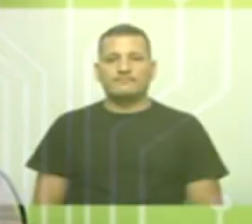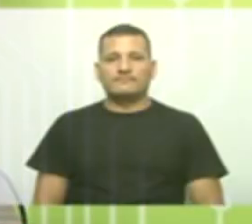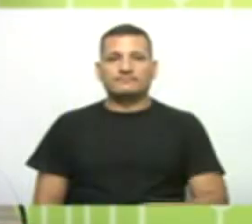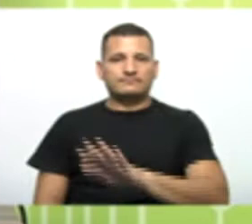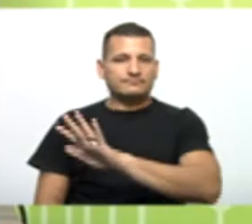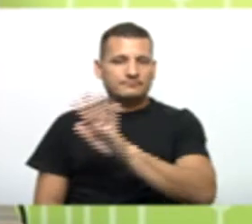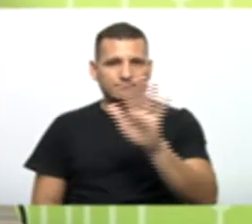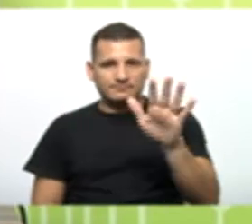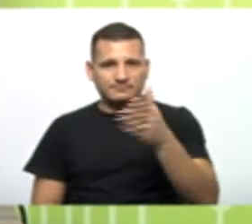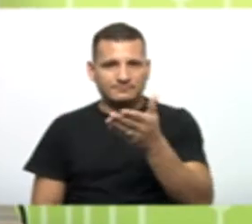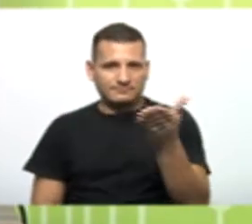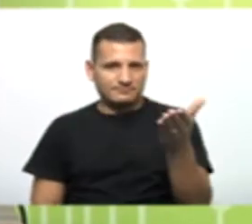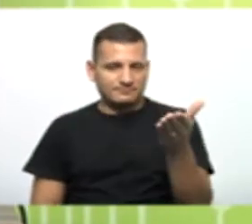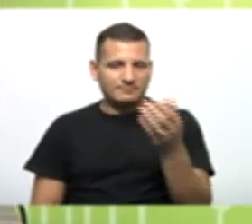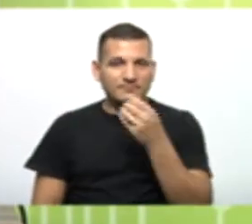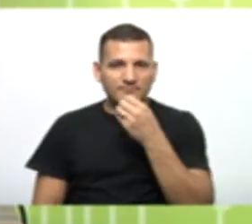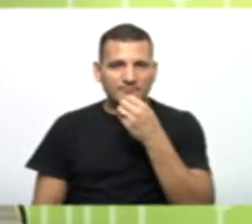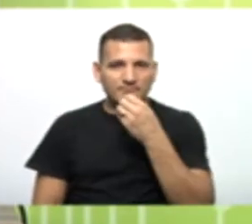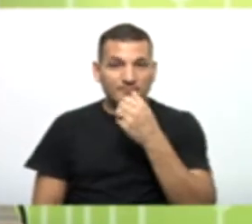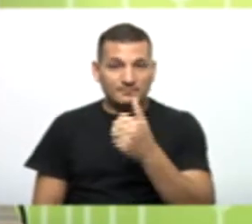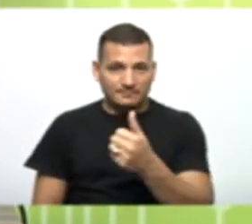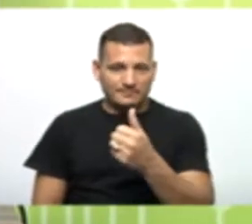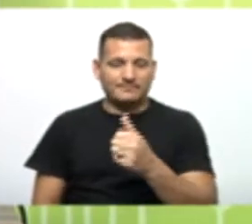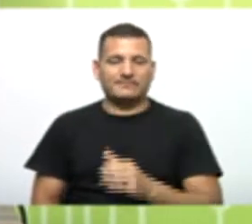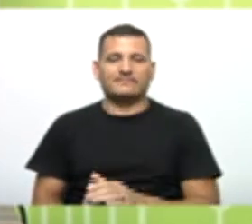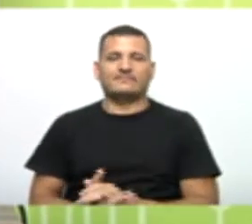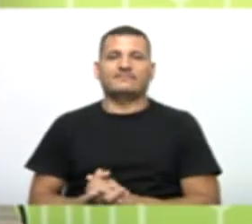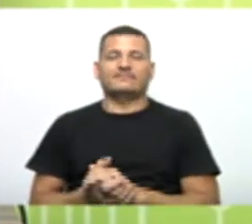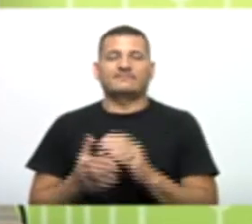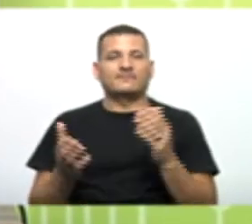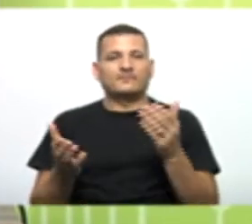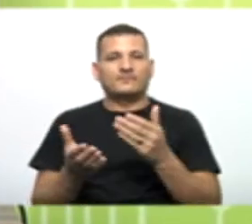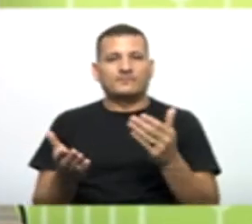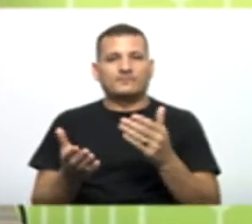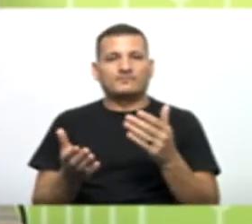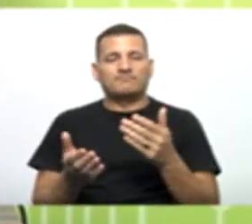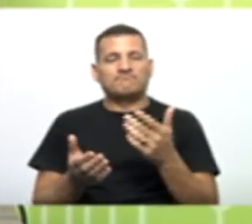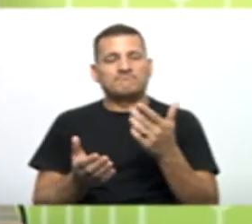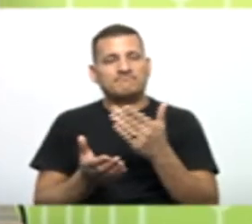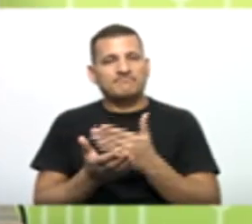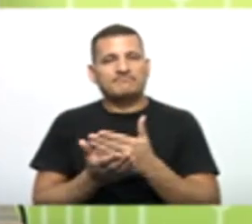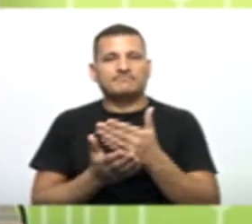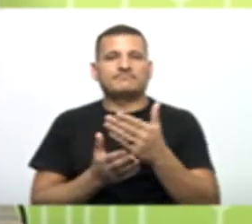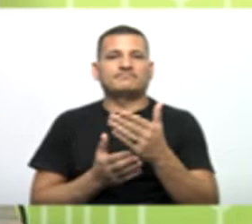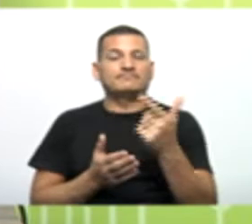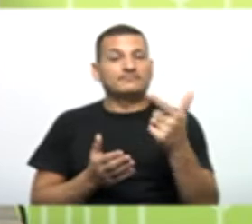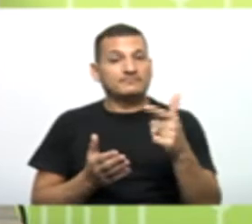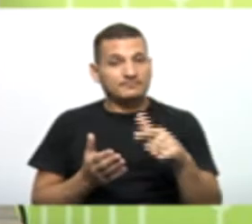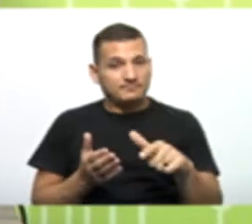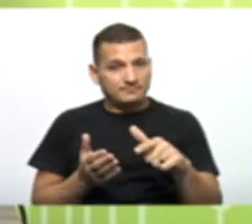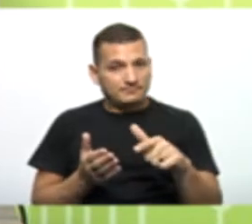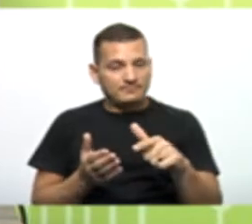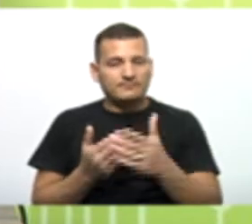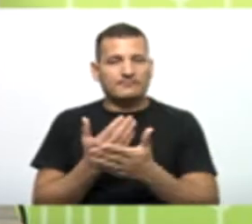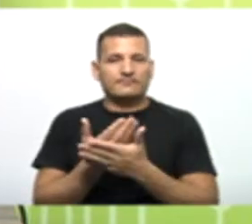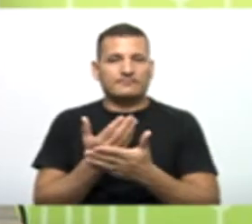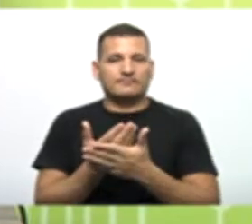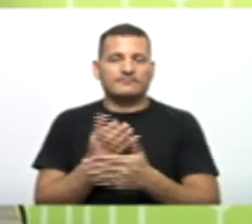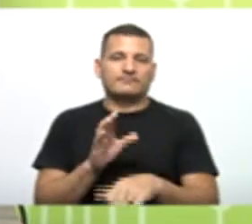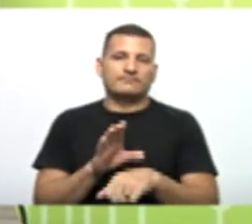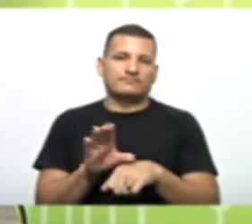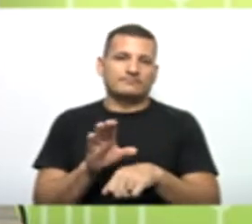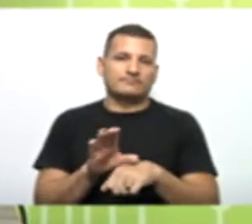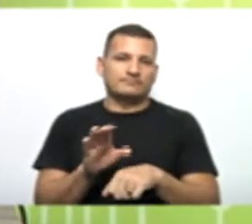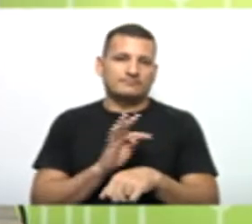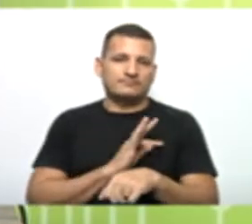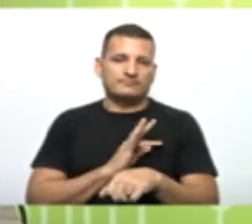Olá, querido aluno, tudo bem? Começamos aqui mais uma aula do curso Concomitante Técnico em Informática para a Internet. Bem, eu